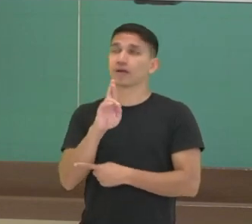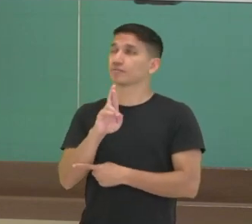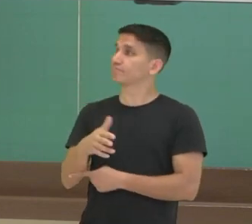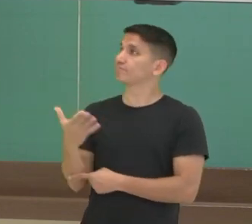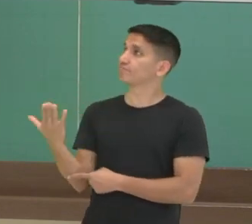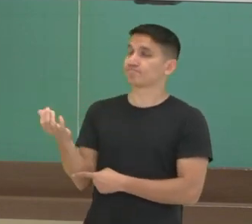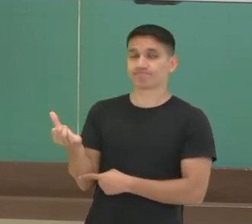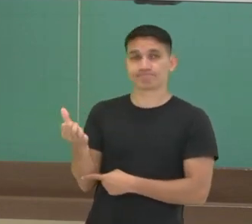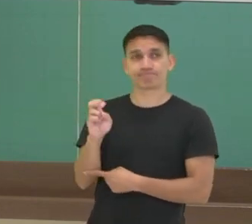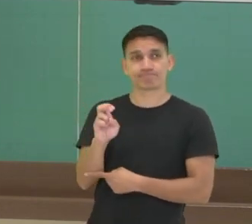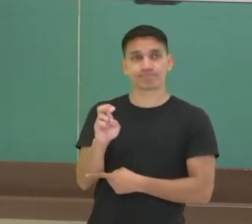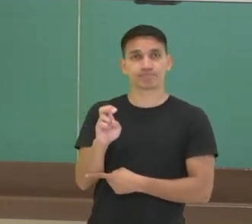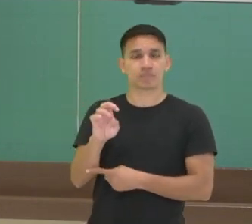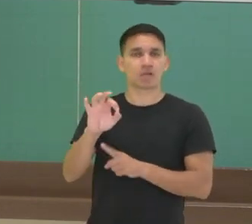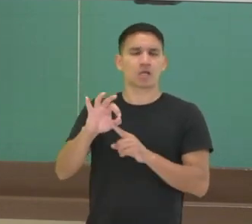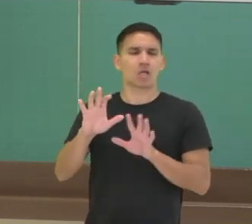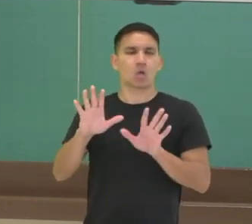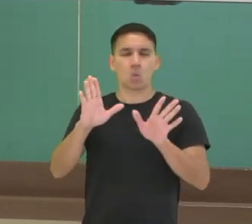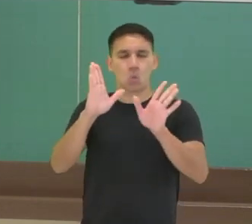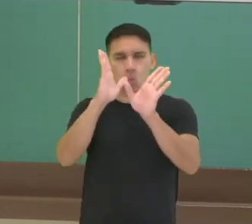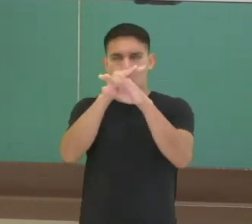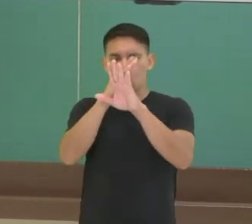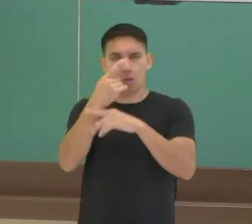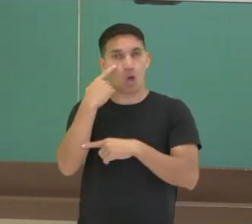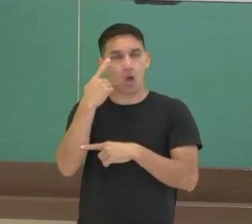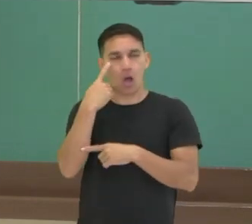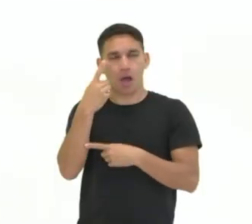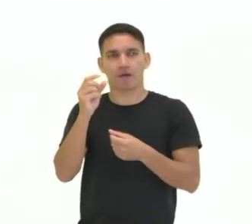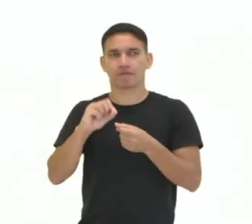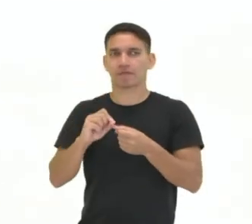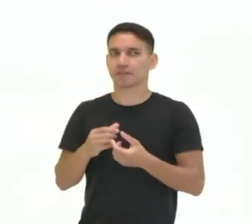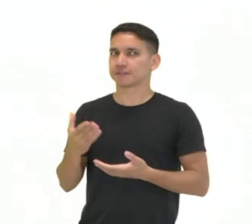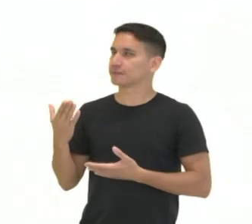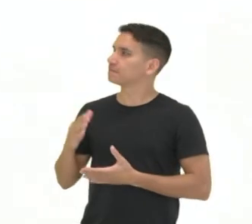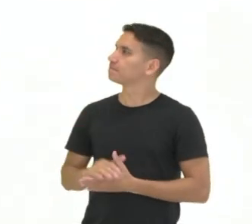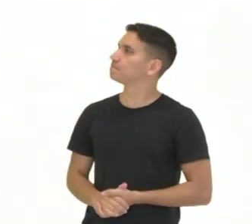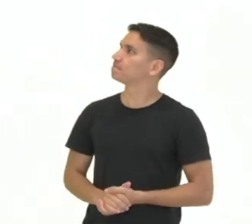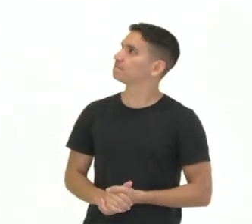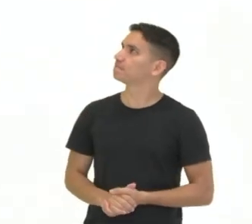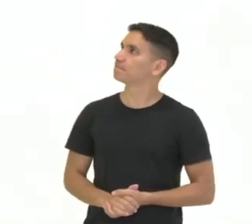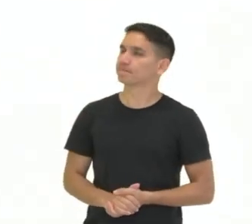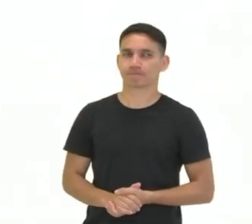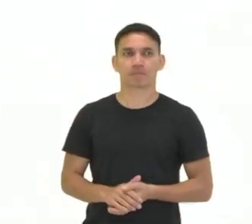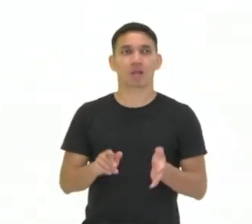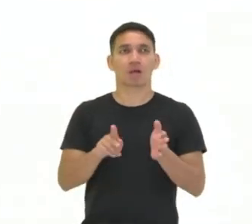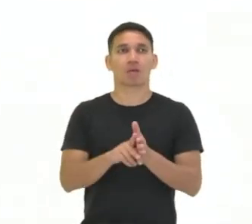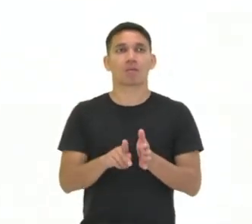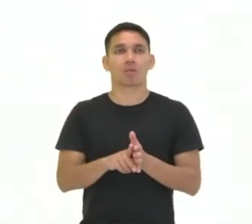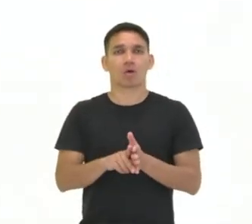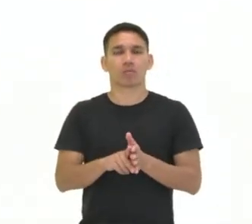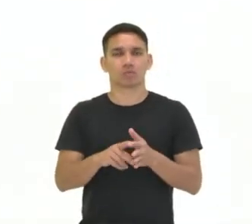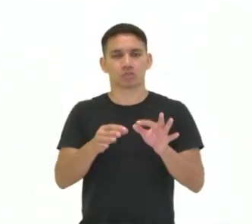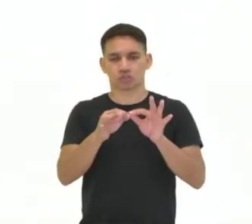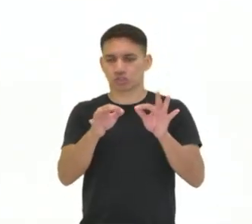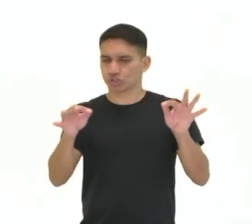graus. Professor, viajei. Então confere a conta comigo. As diagonais são 10